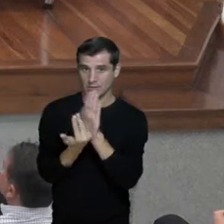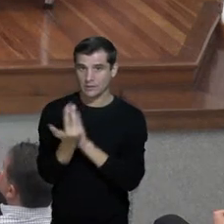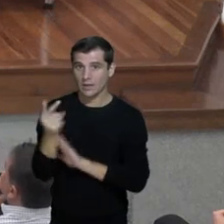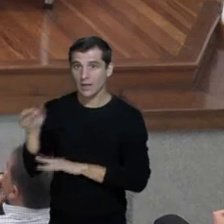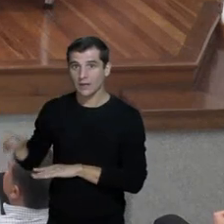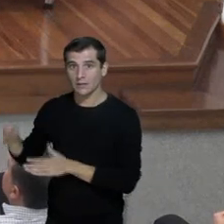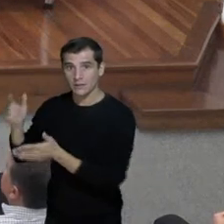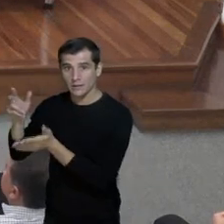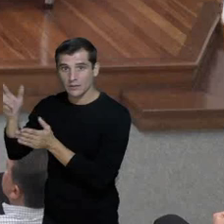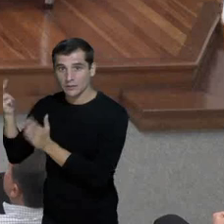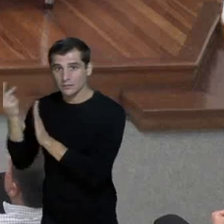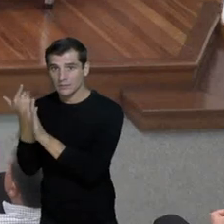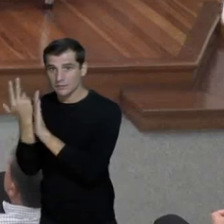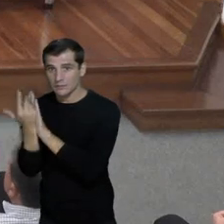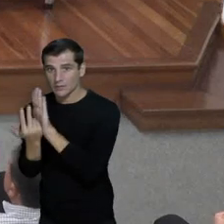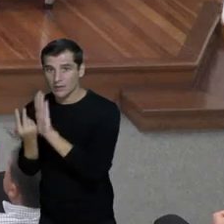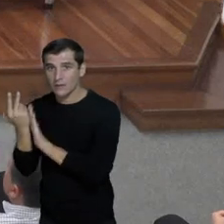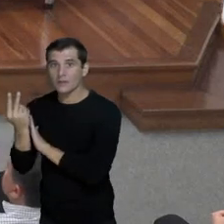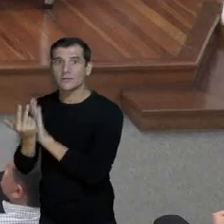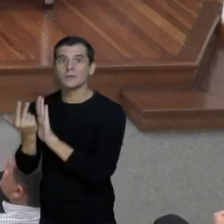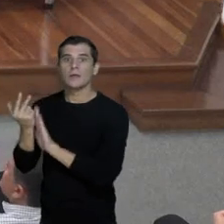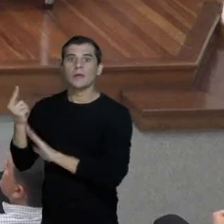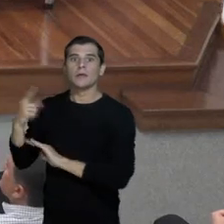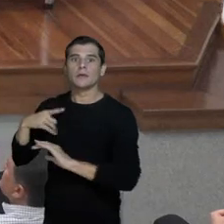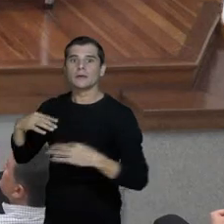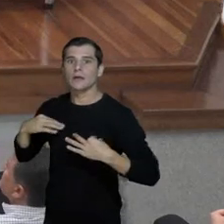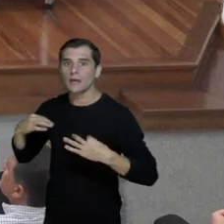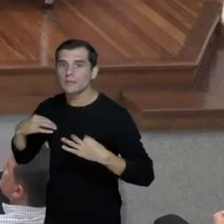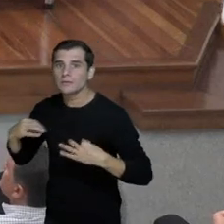de camisa chinelo bolsas